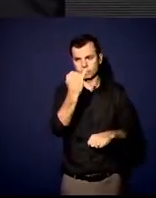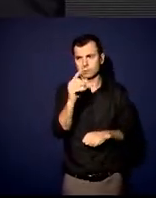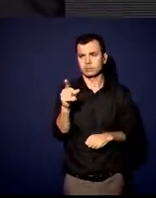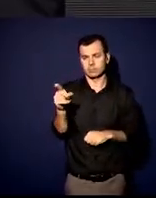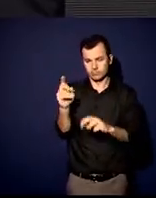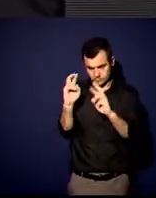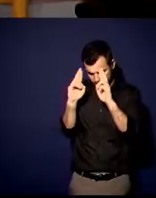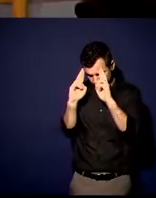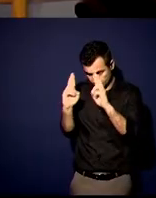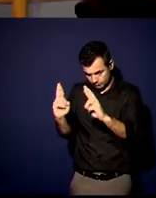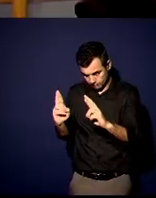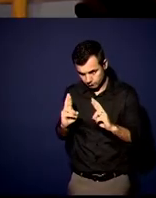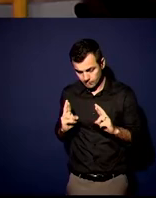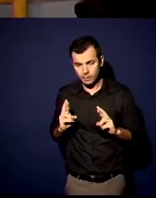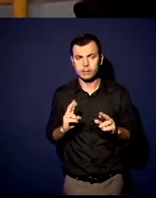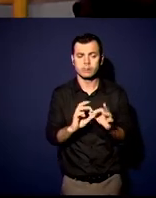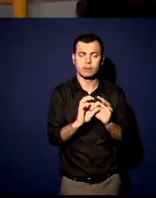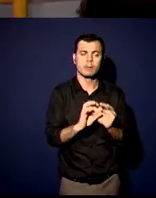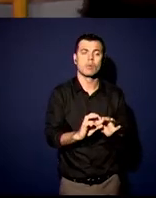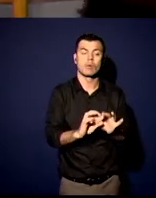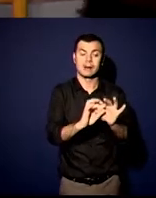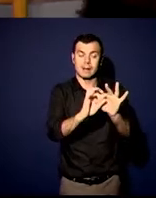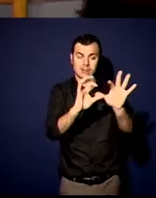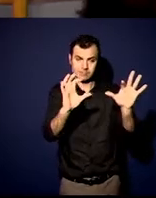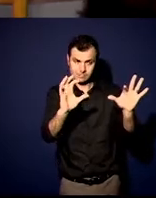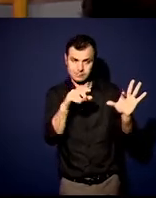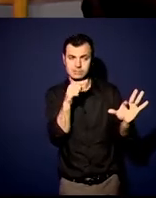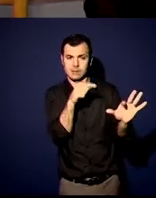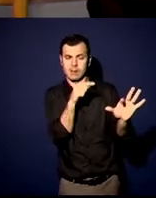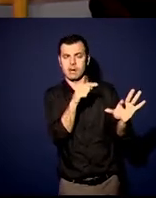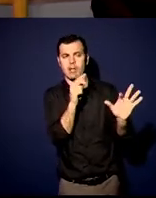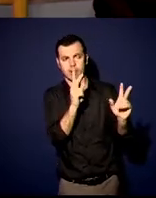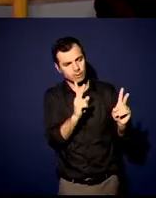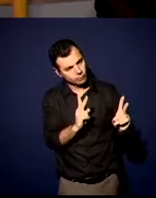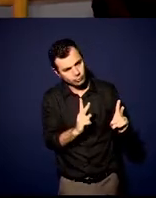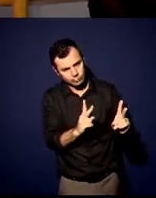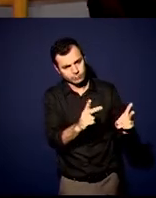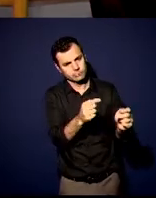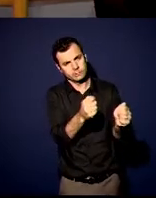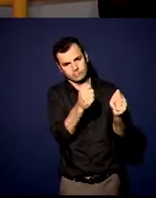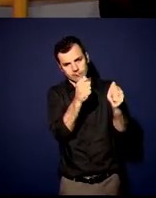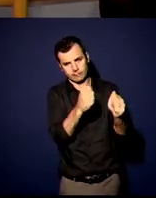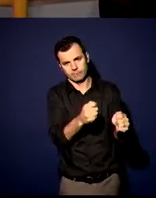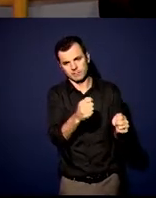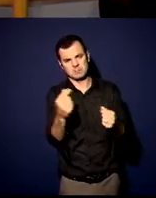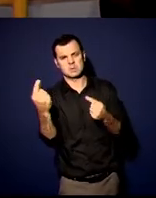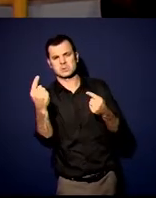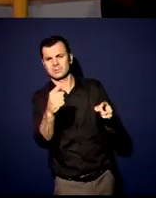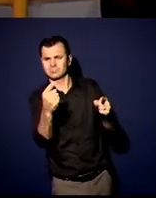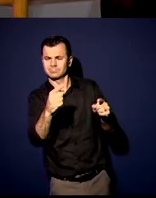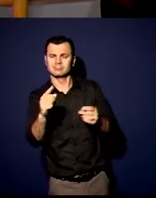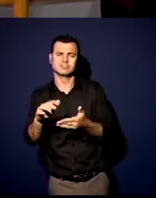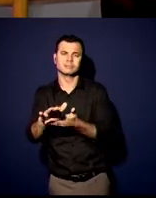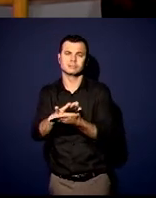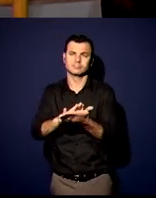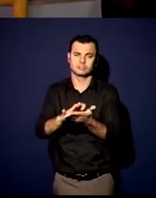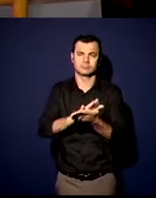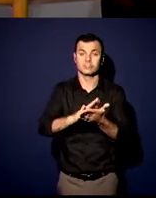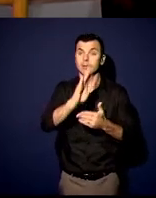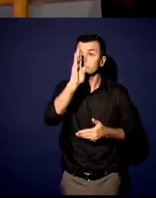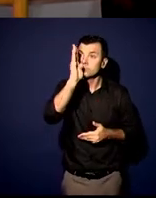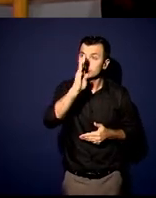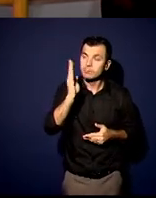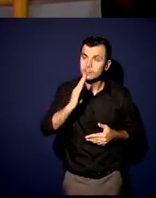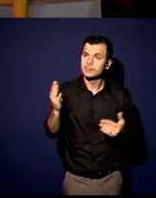Nossa democracia ela tem que continuar inabalável inatag o Brasil é um país esplendoroso